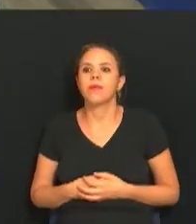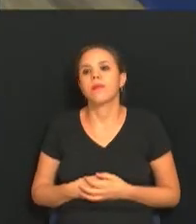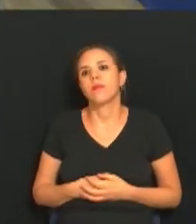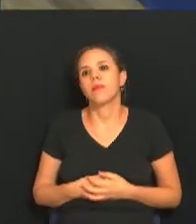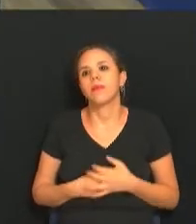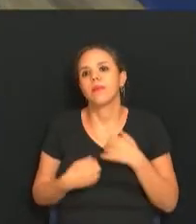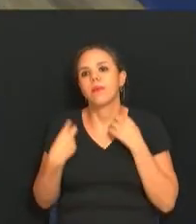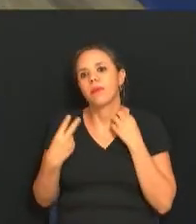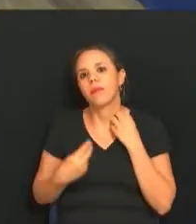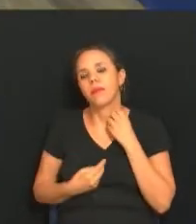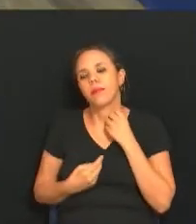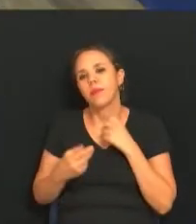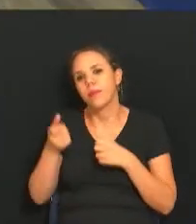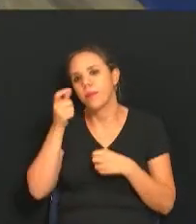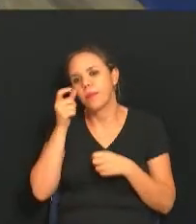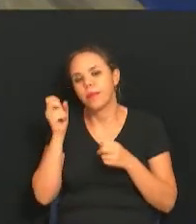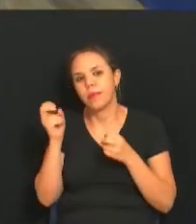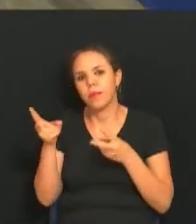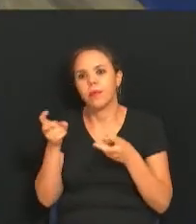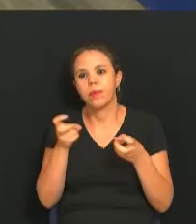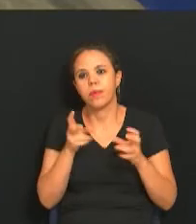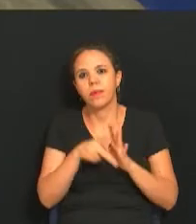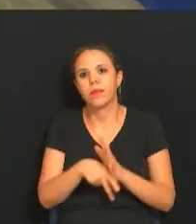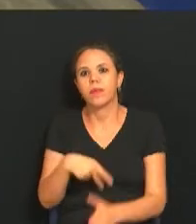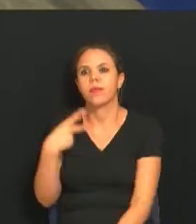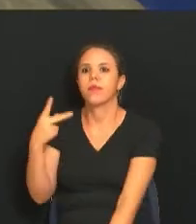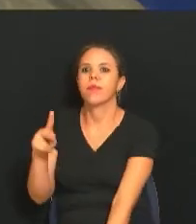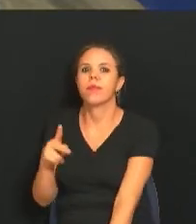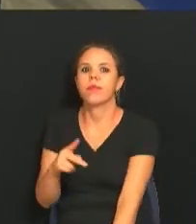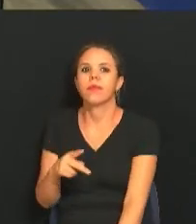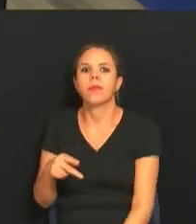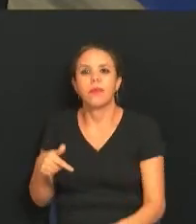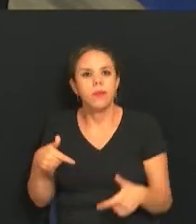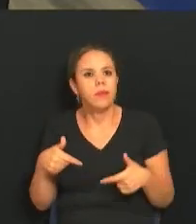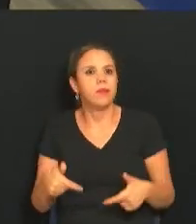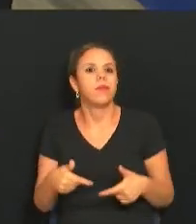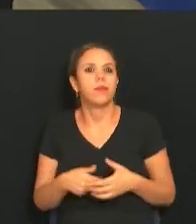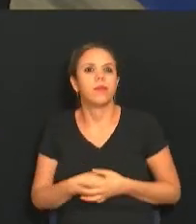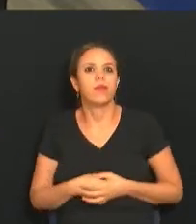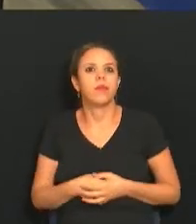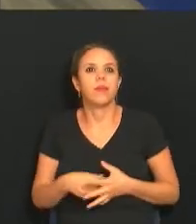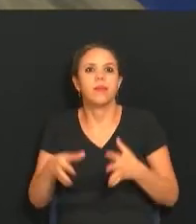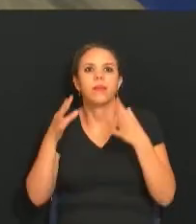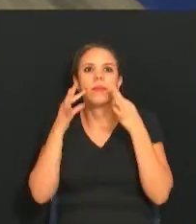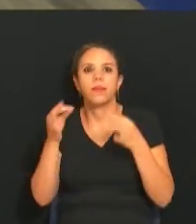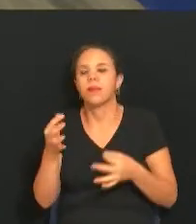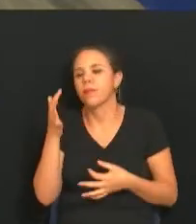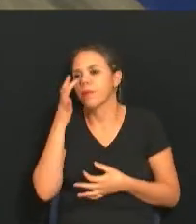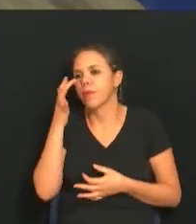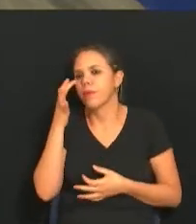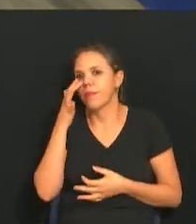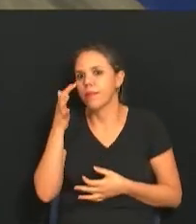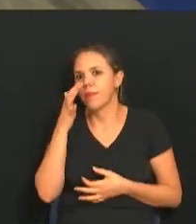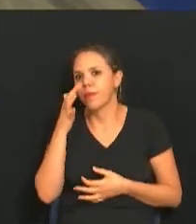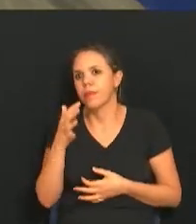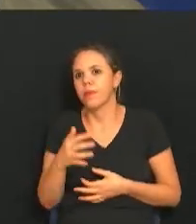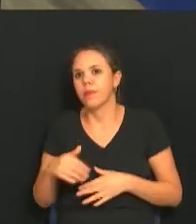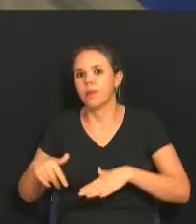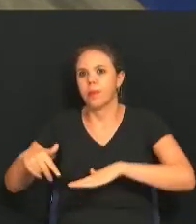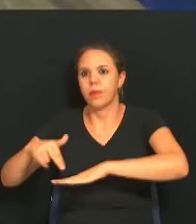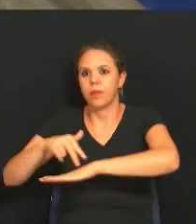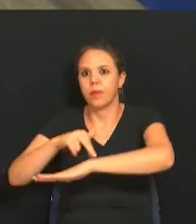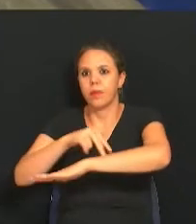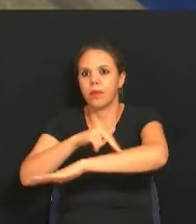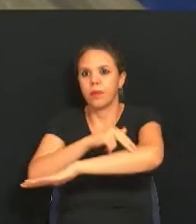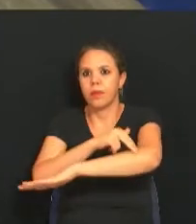vereador, vendo aqui os seus projetos, as suas iniciativas, chamou a atenção Calçada da